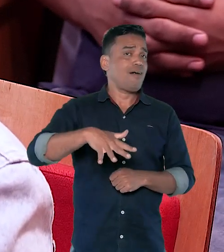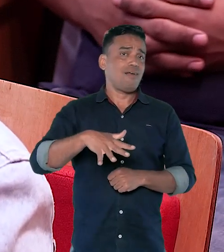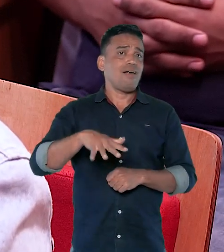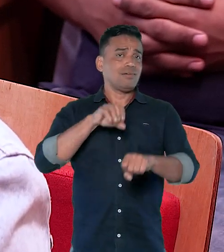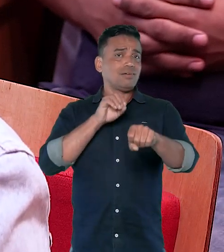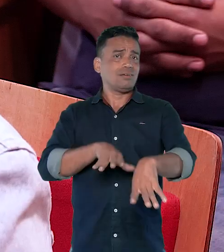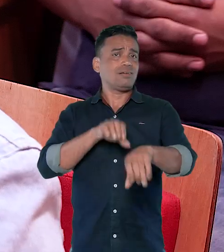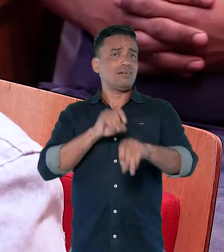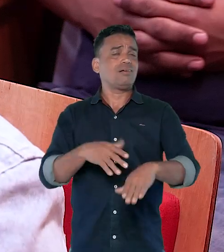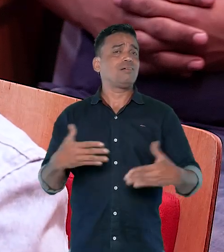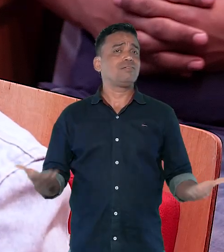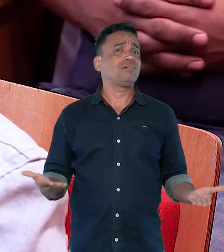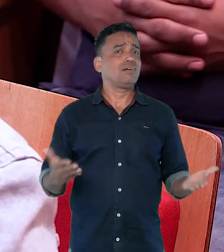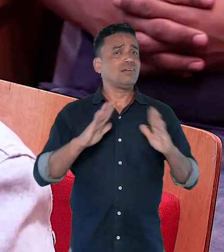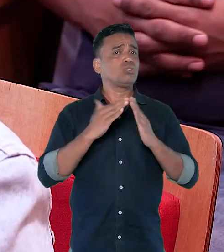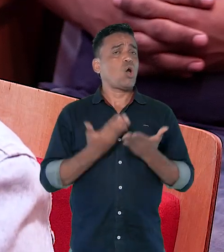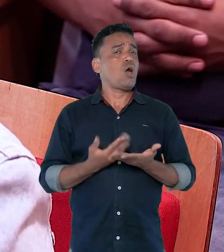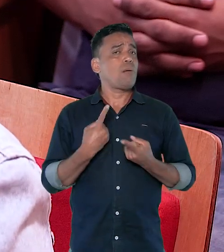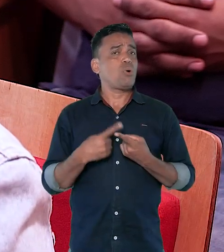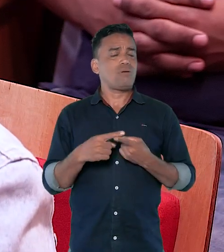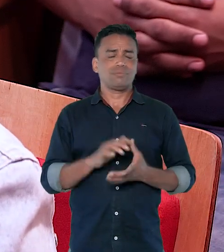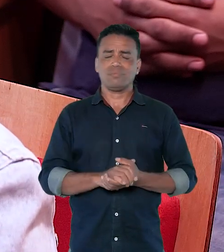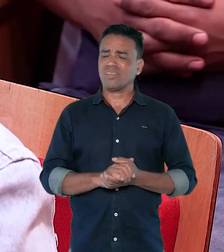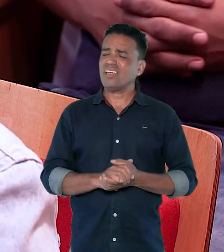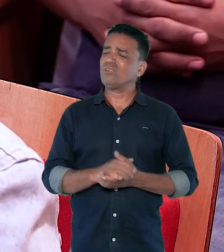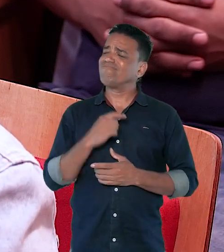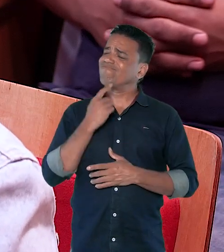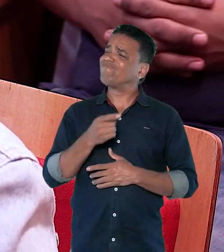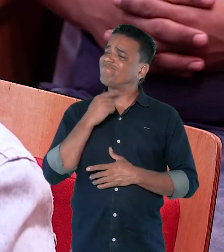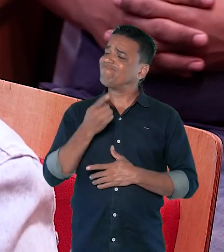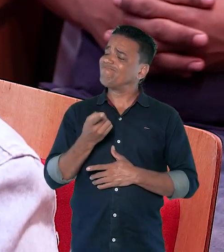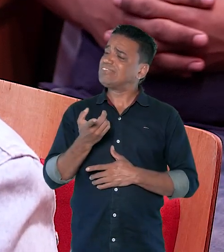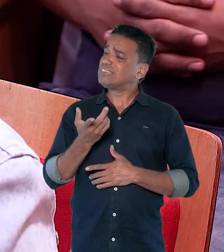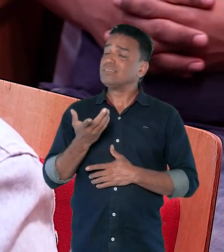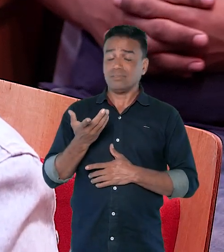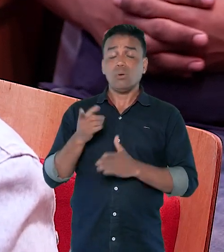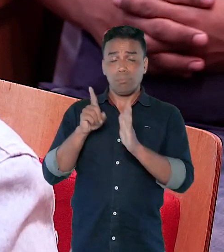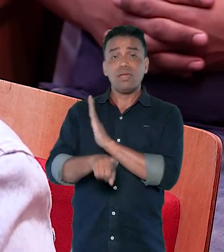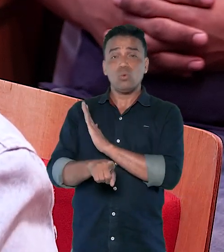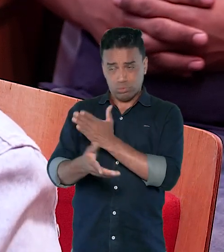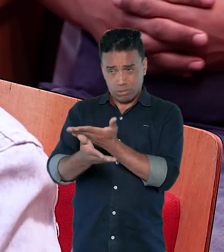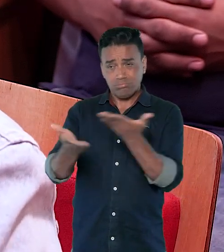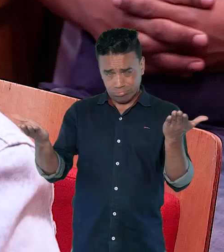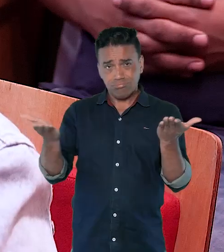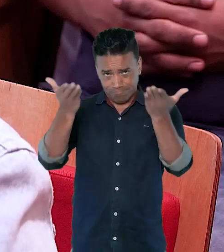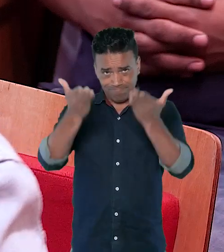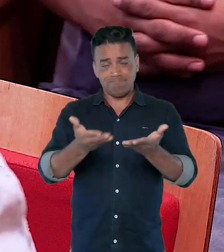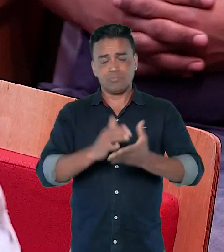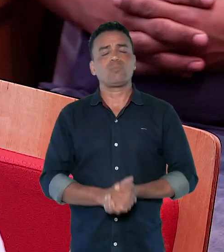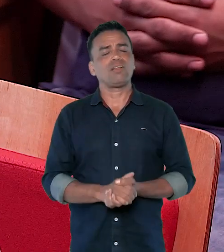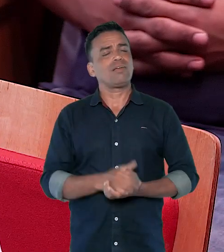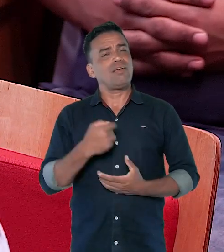escolar. E eu me pergunto, aí agora é essa pergunta para você. Eu